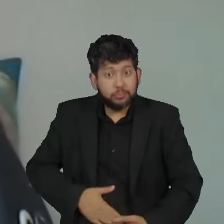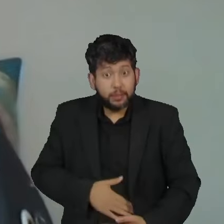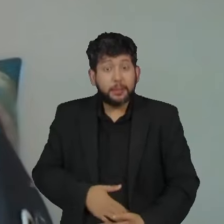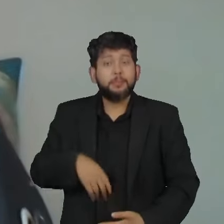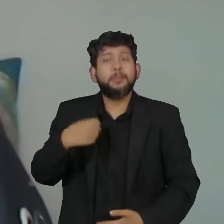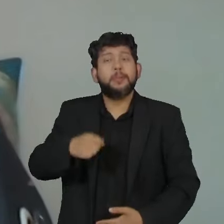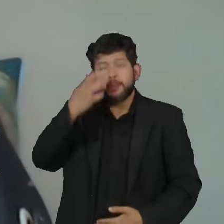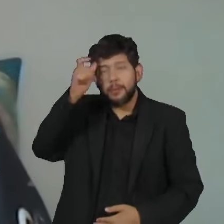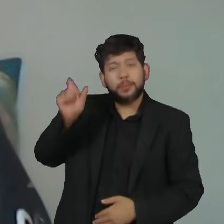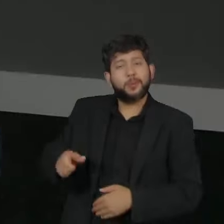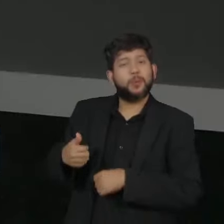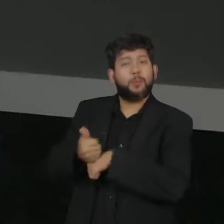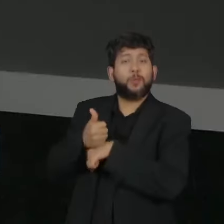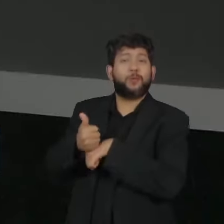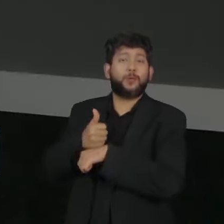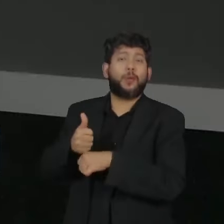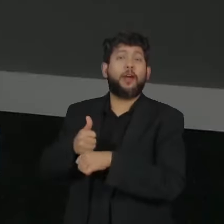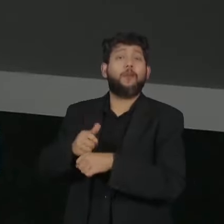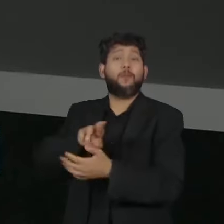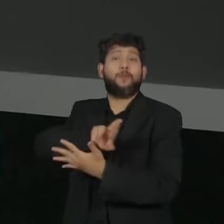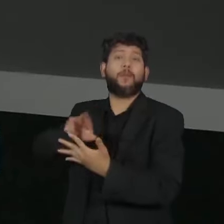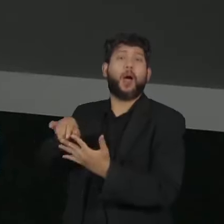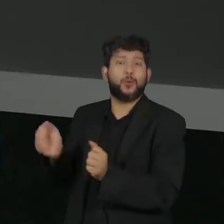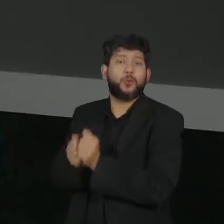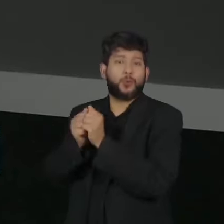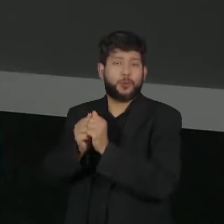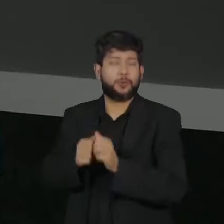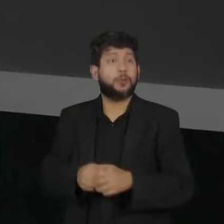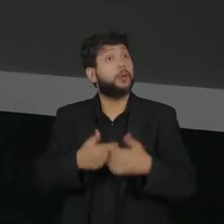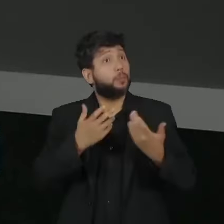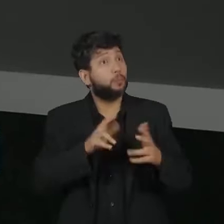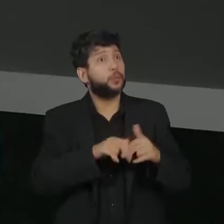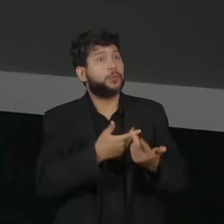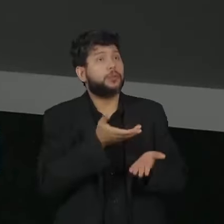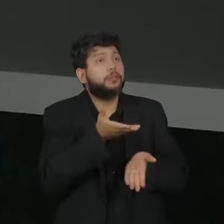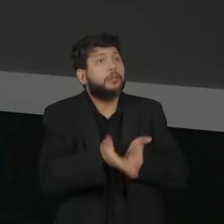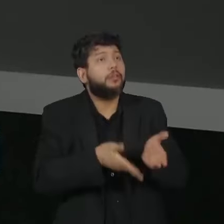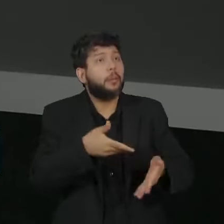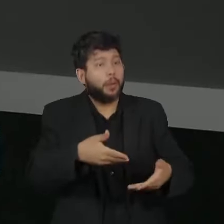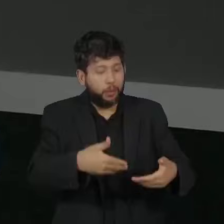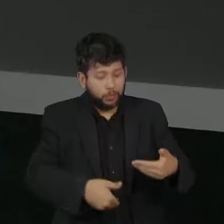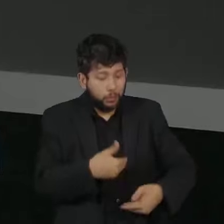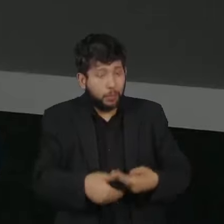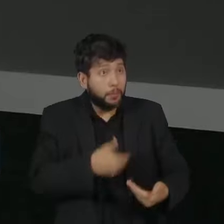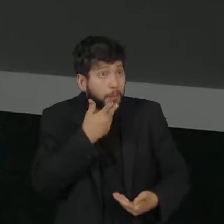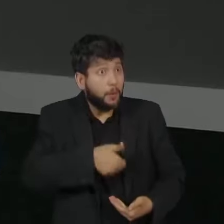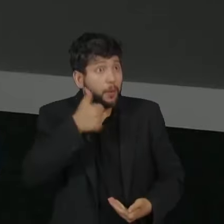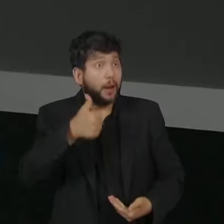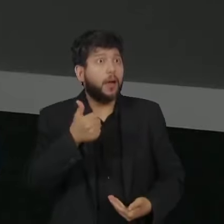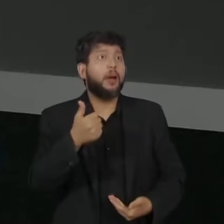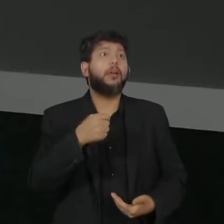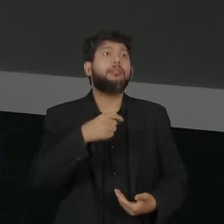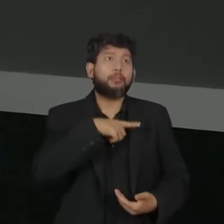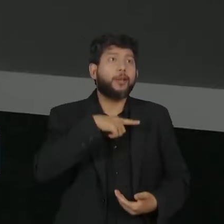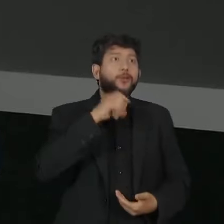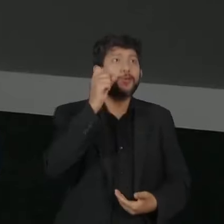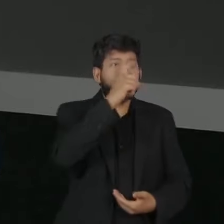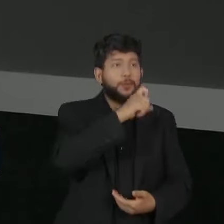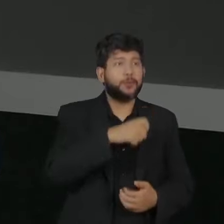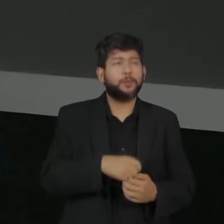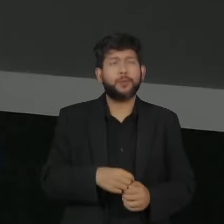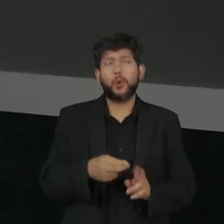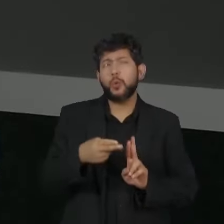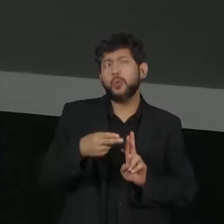equipes multidisciplinares. E daí a complexidade, né, no tratamento da doença que exige toda essa equipe. No